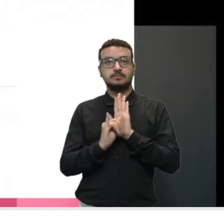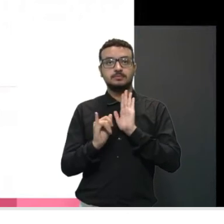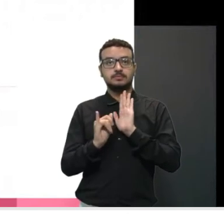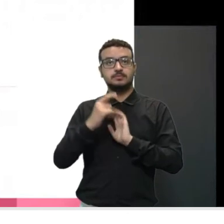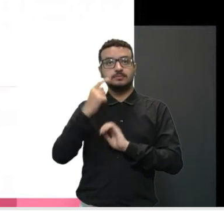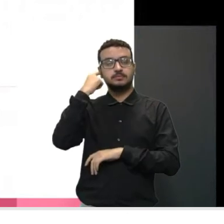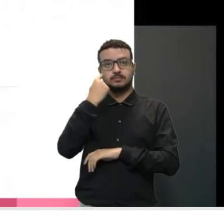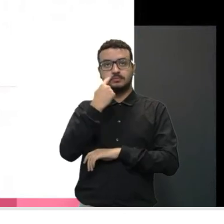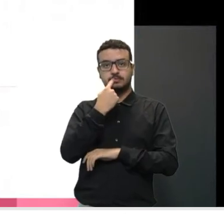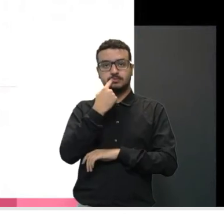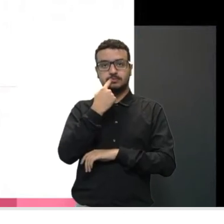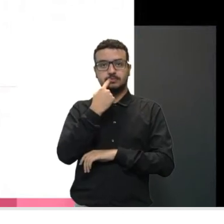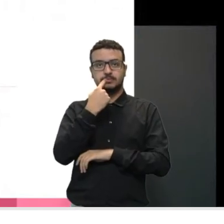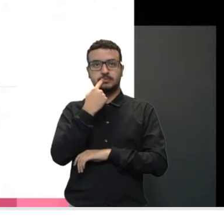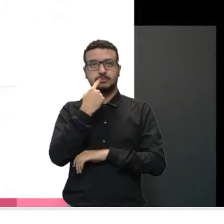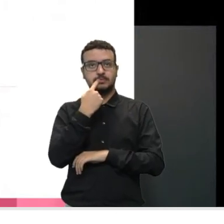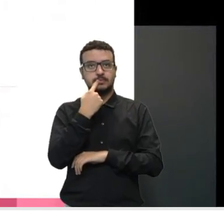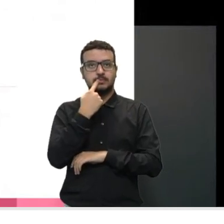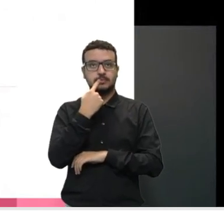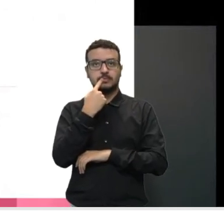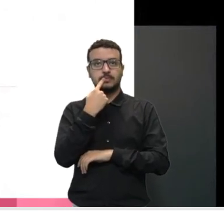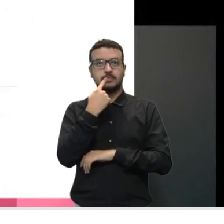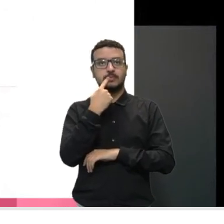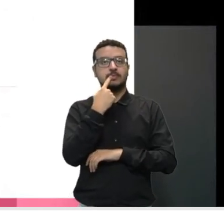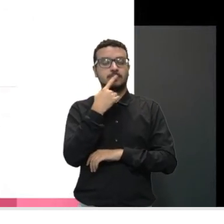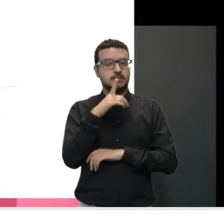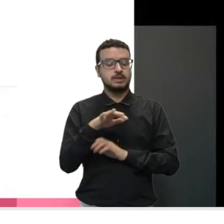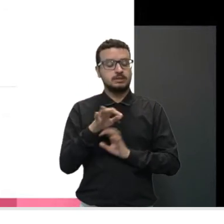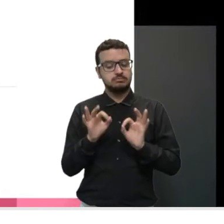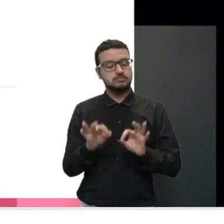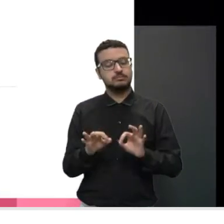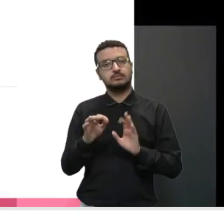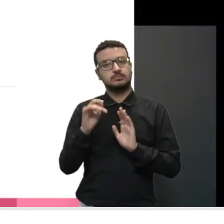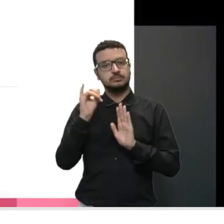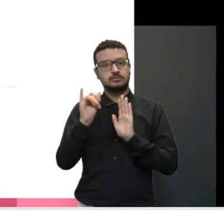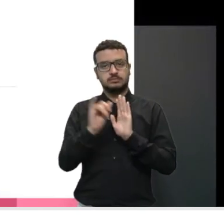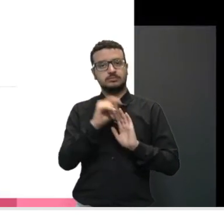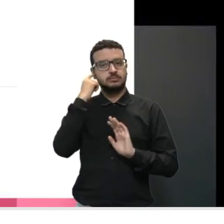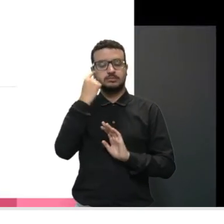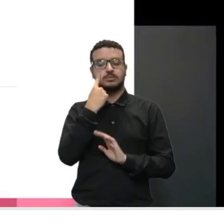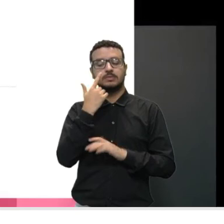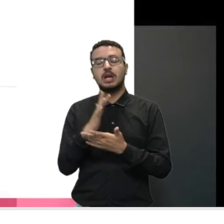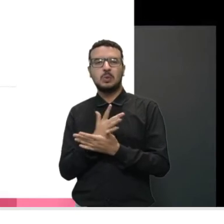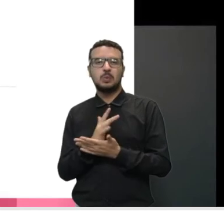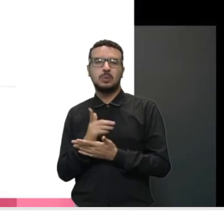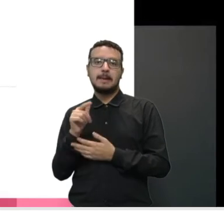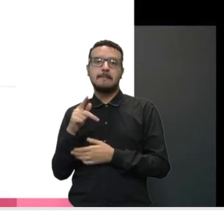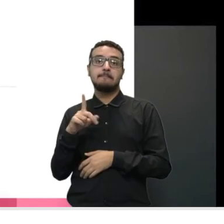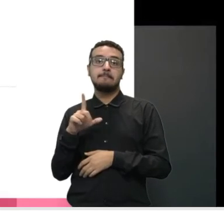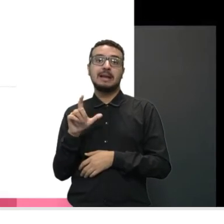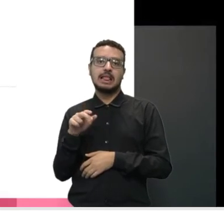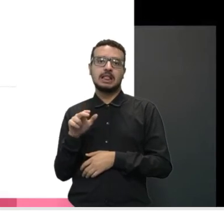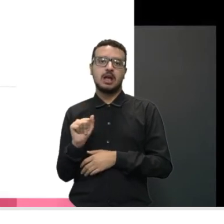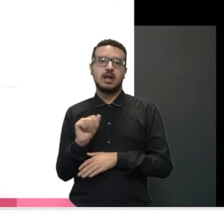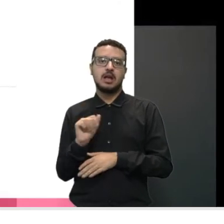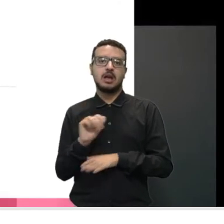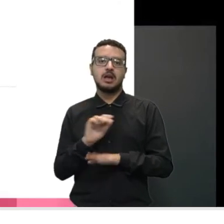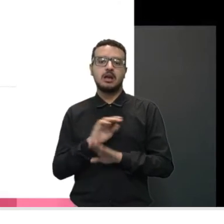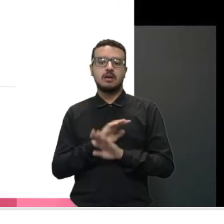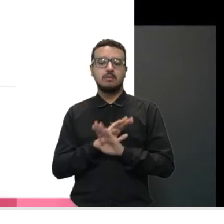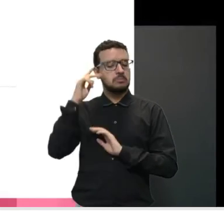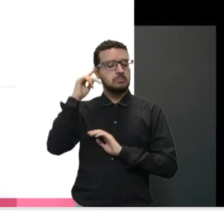alguns livros como identidade surda plena, que são surdos, os seus pais podem ser surdos também,